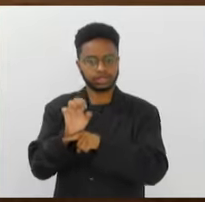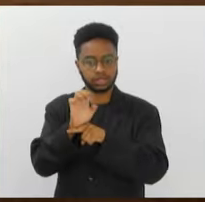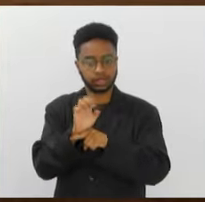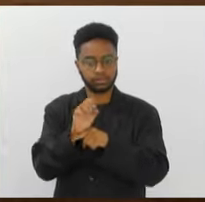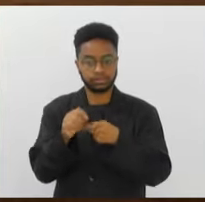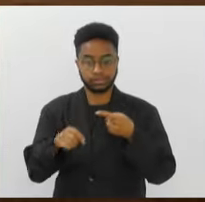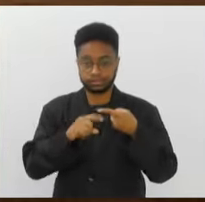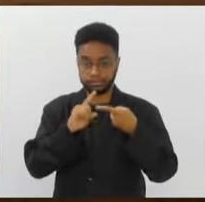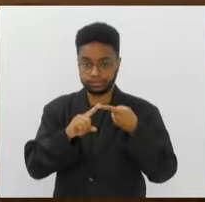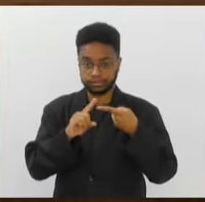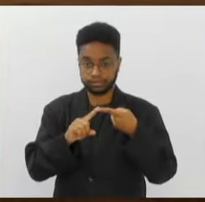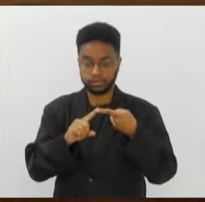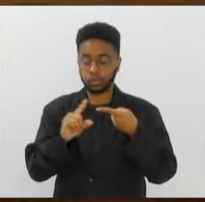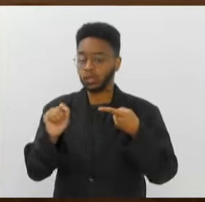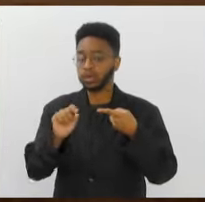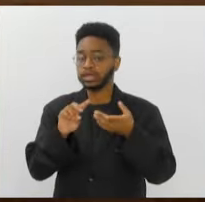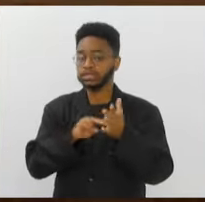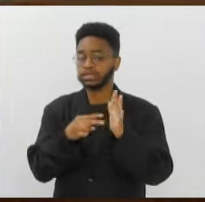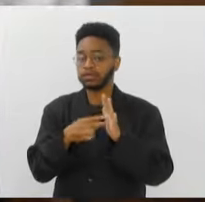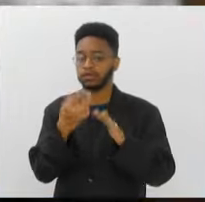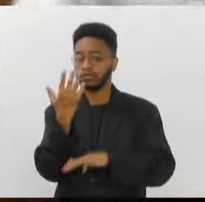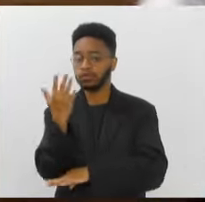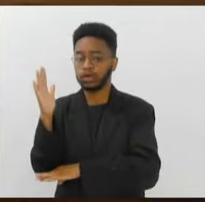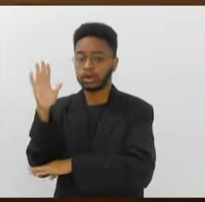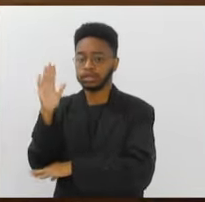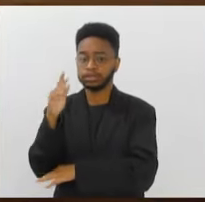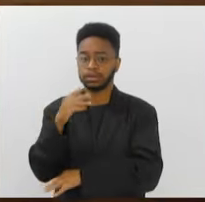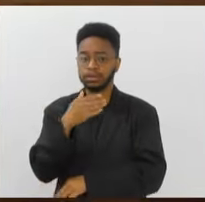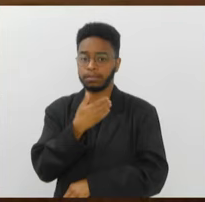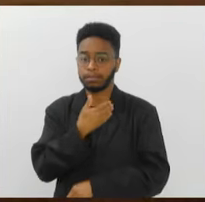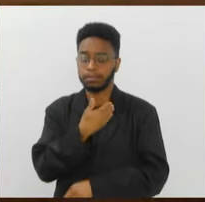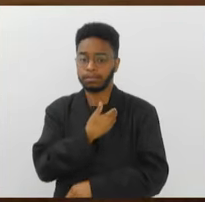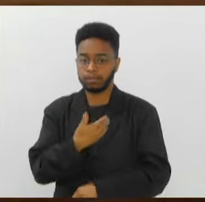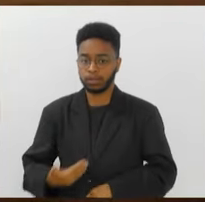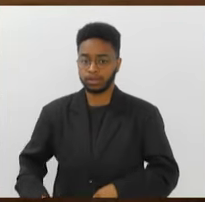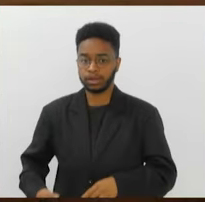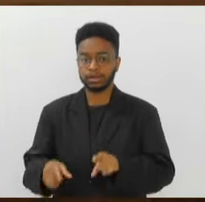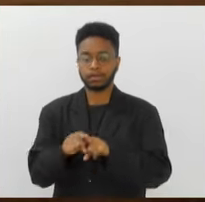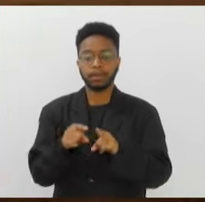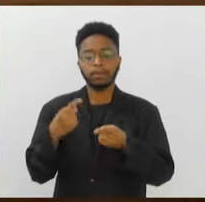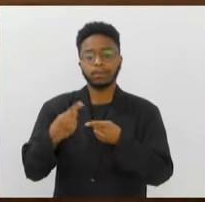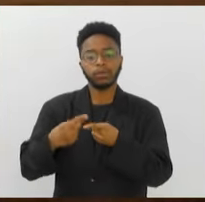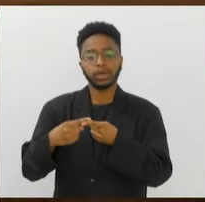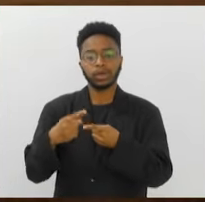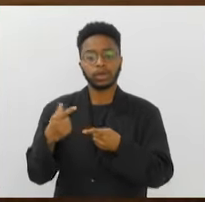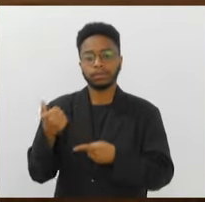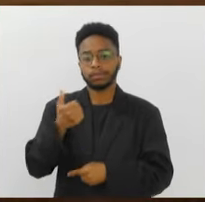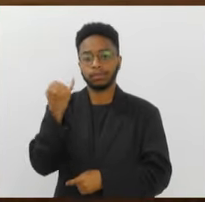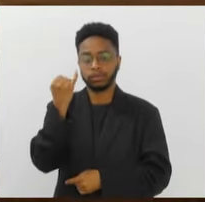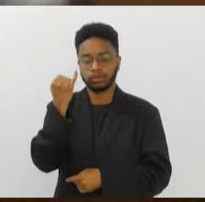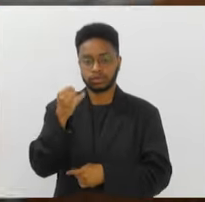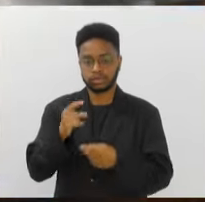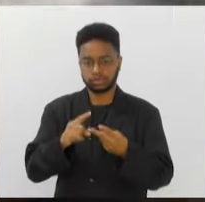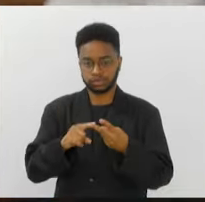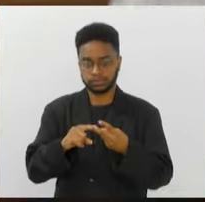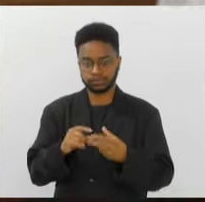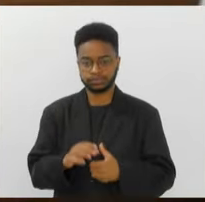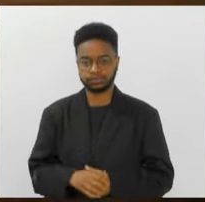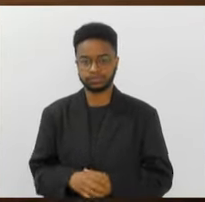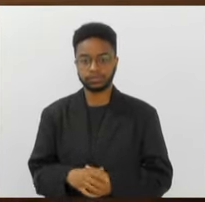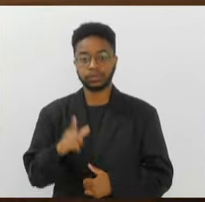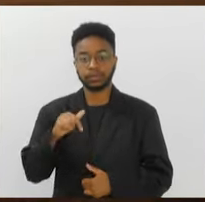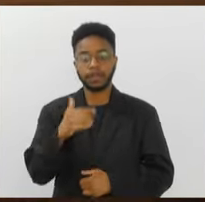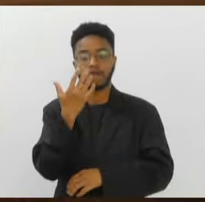Primeiro, o que são as florestas públicas? E segundo, por que que isso é importante? São